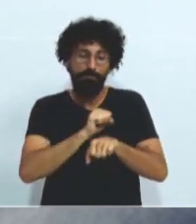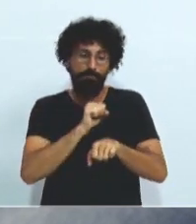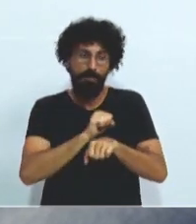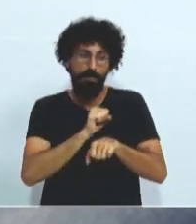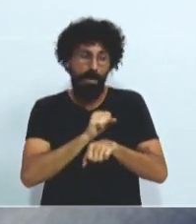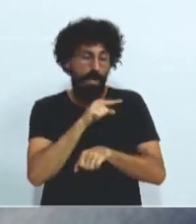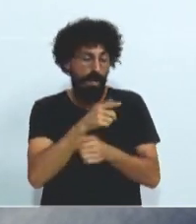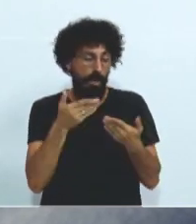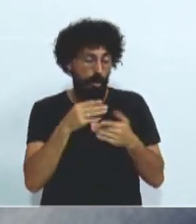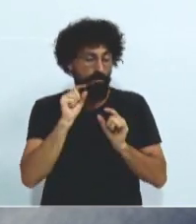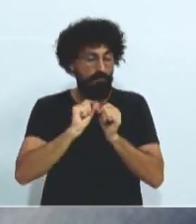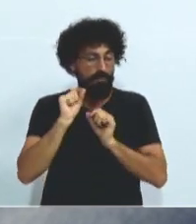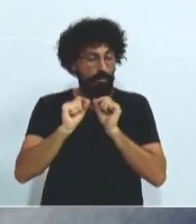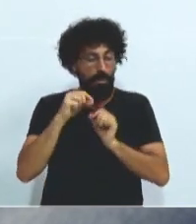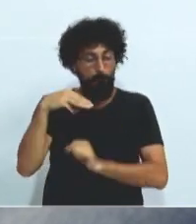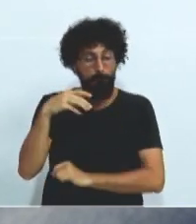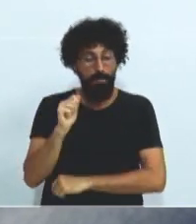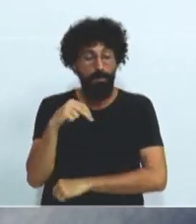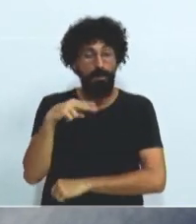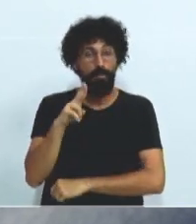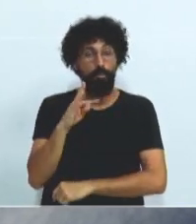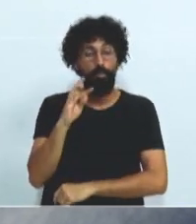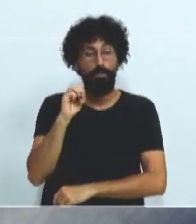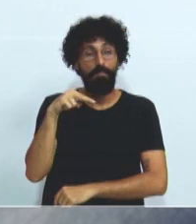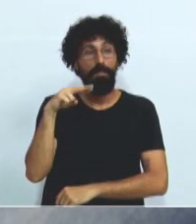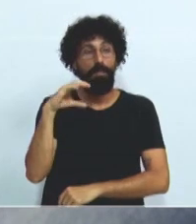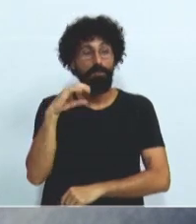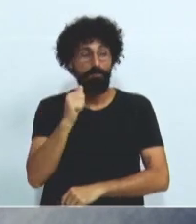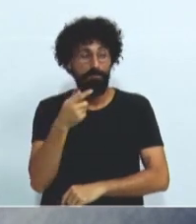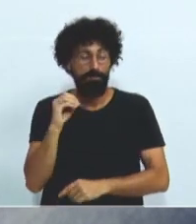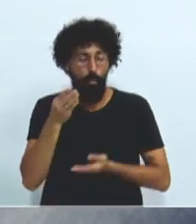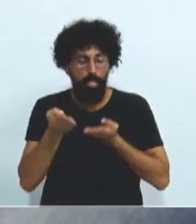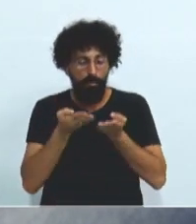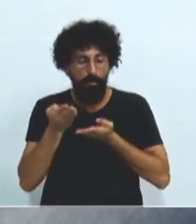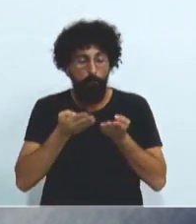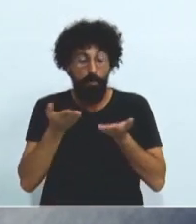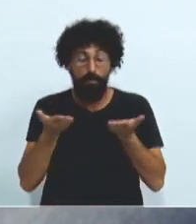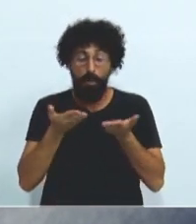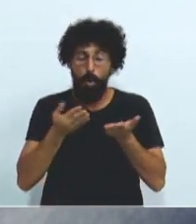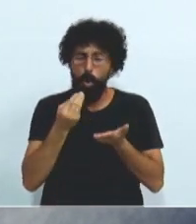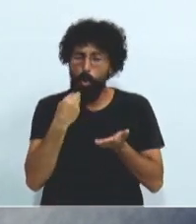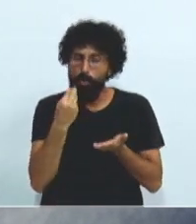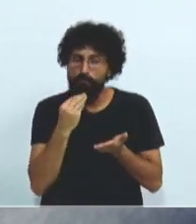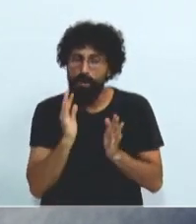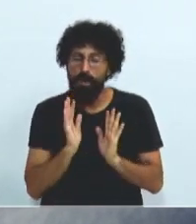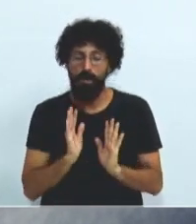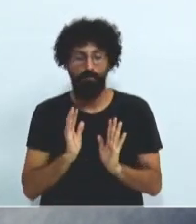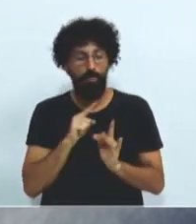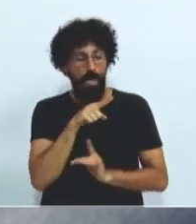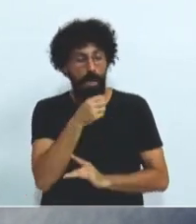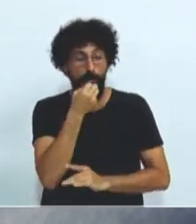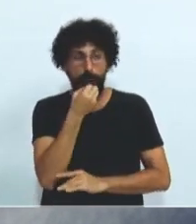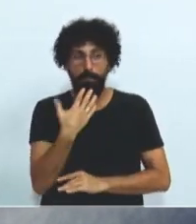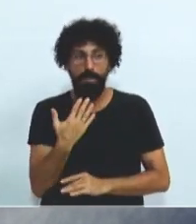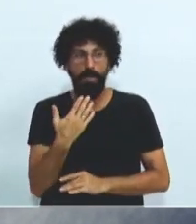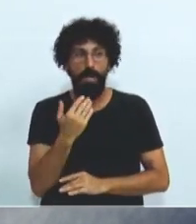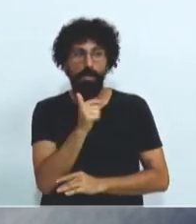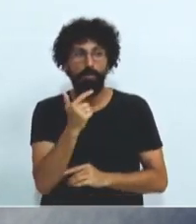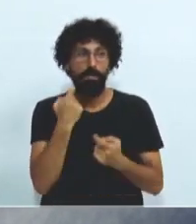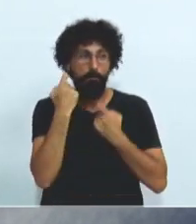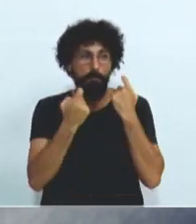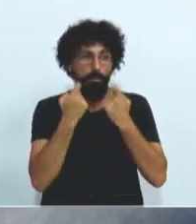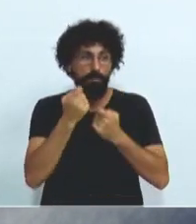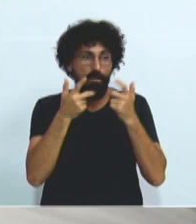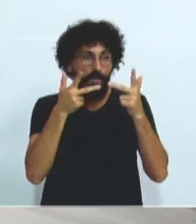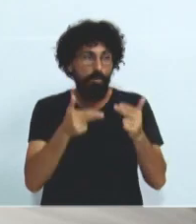da manutenção, é mais fraca as químio, ela já fica bem, aí não dá mais preocupação que nem logo